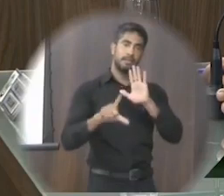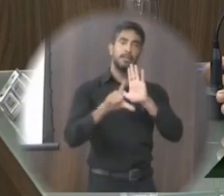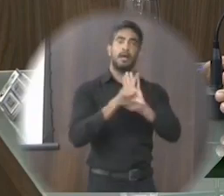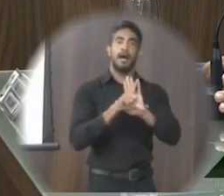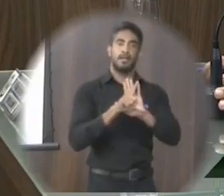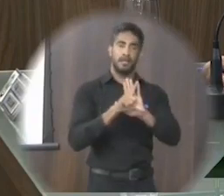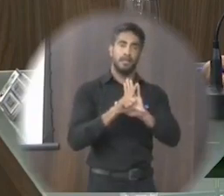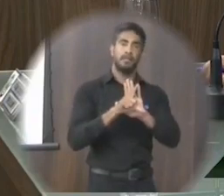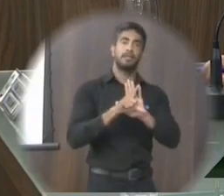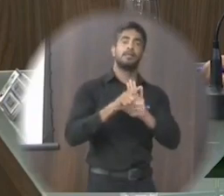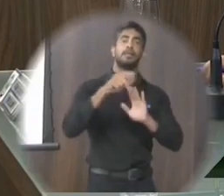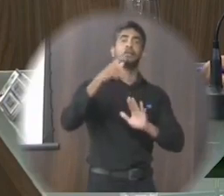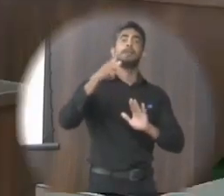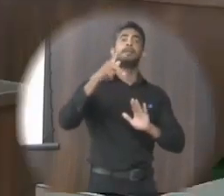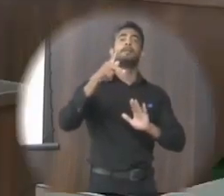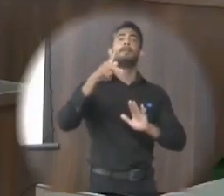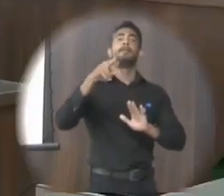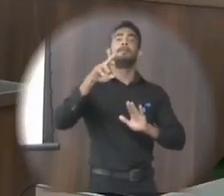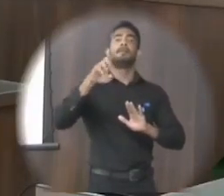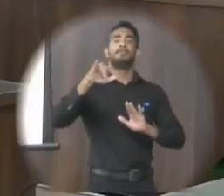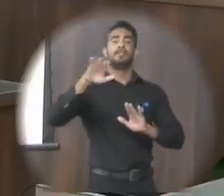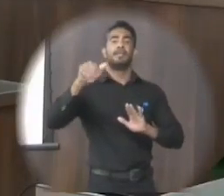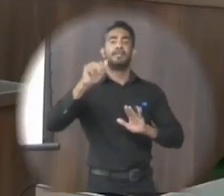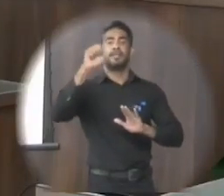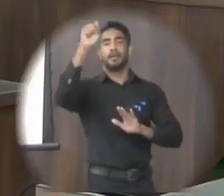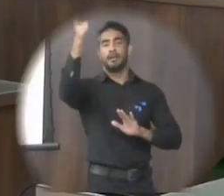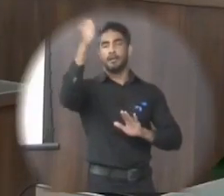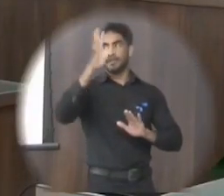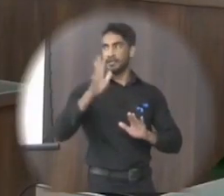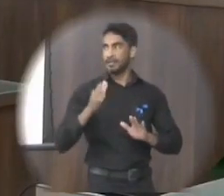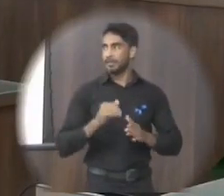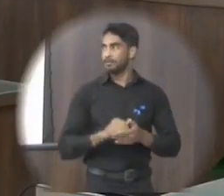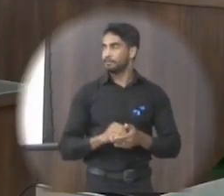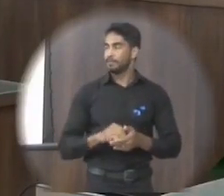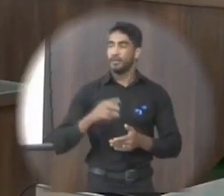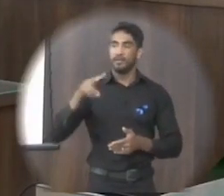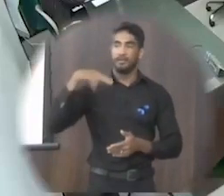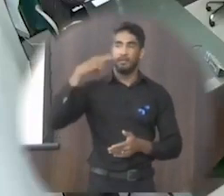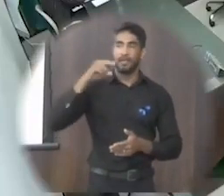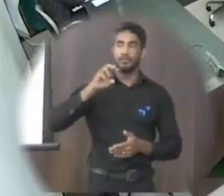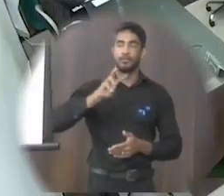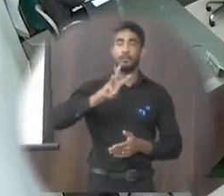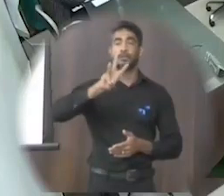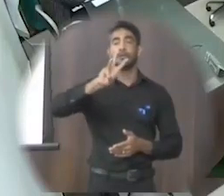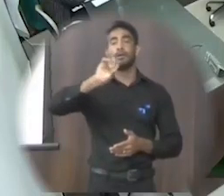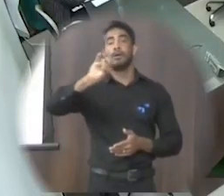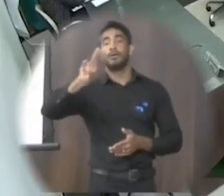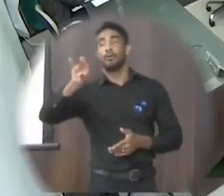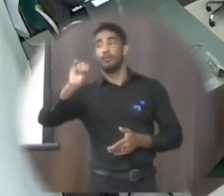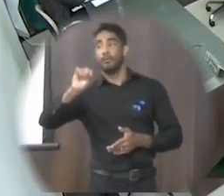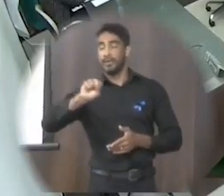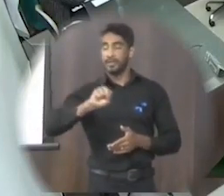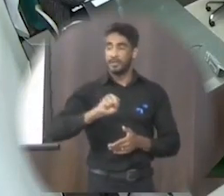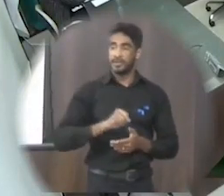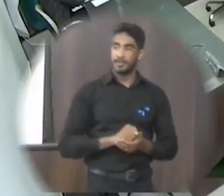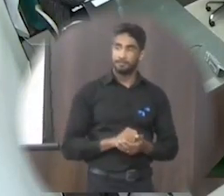da Previdência Nacional. Mais algum vereador? Vereador Willis. Ô,